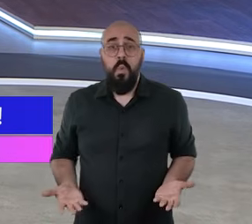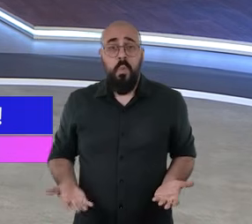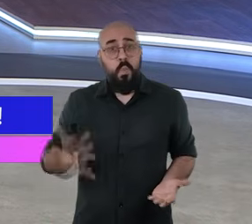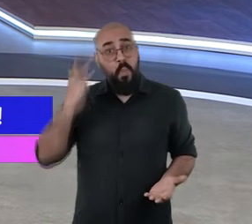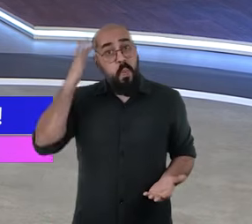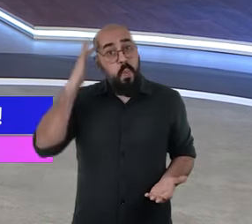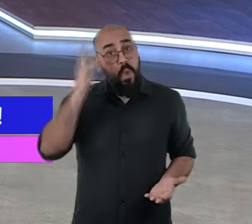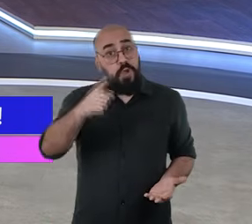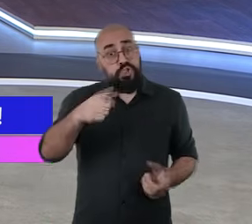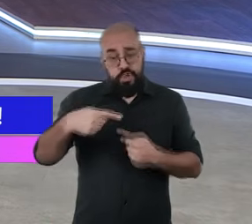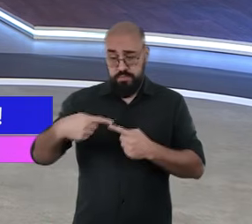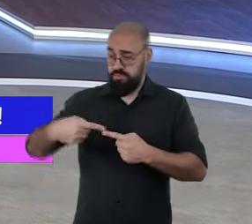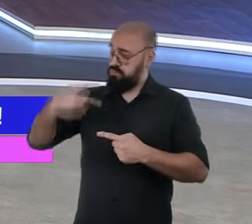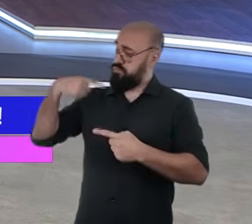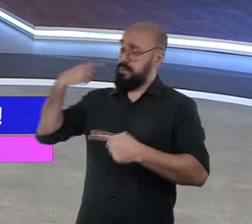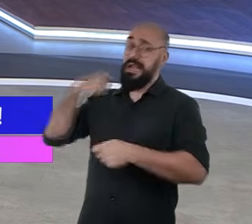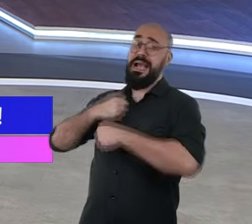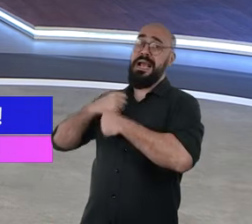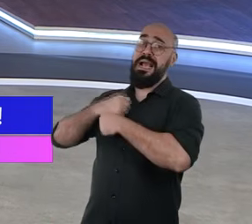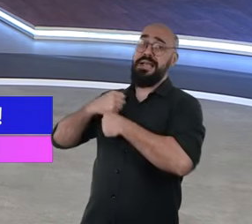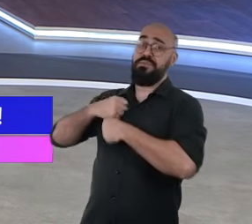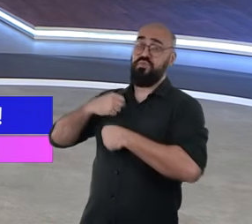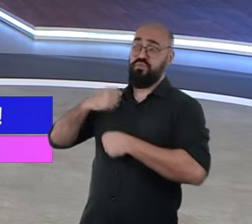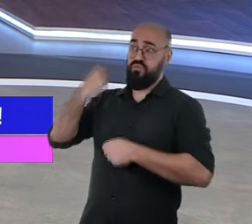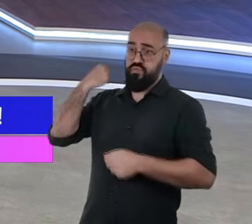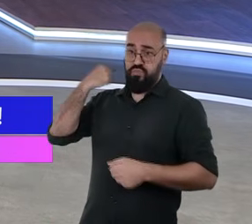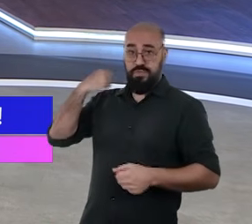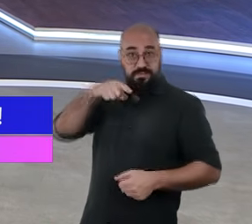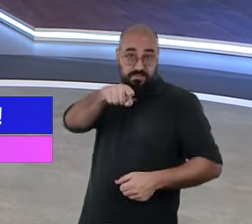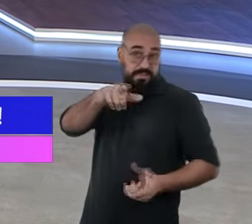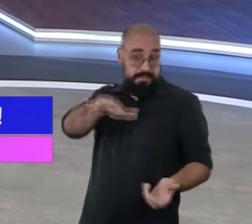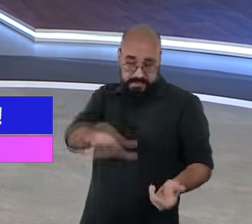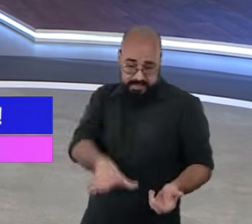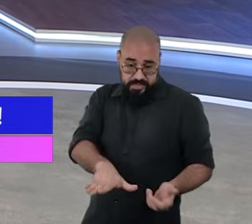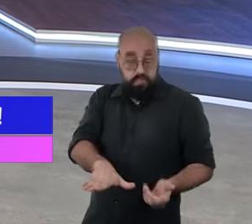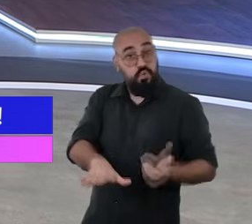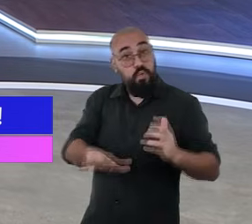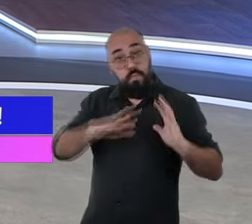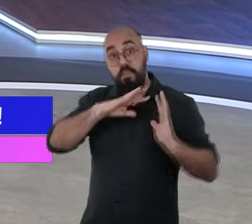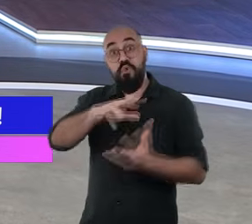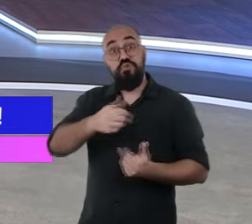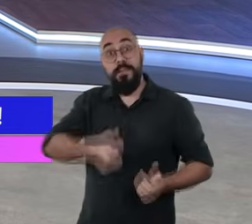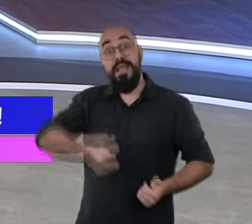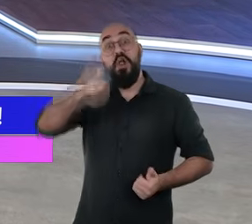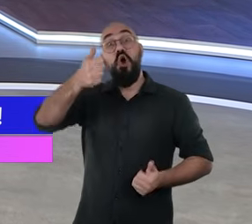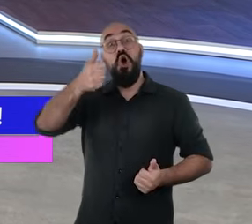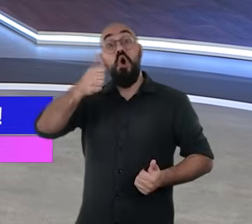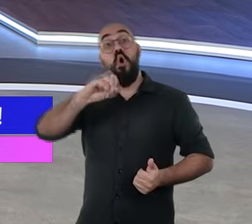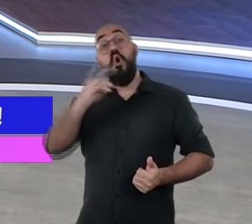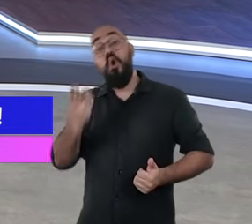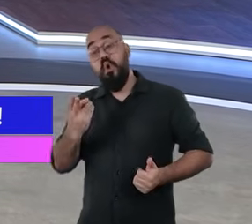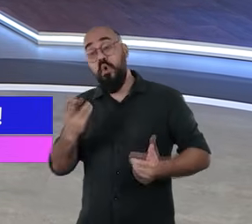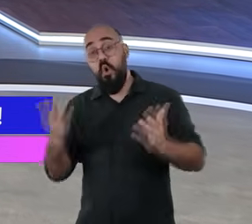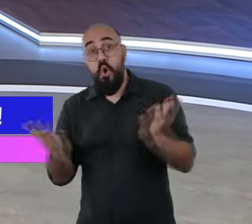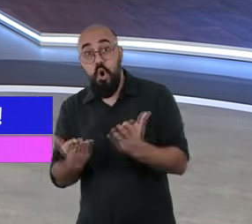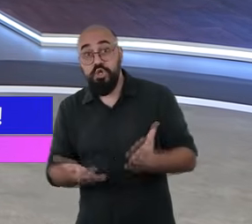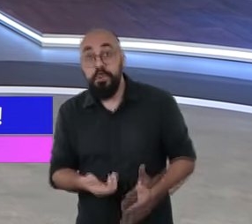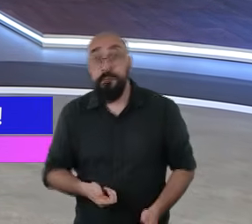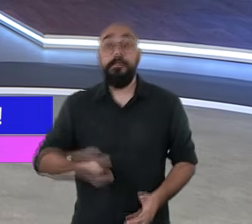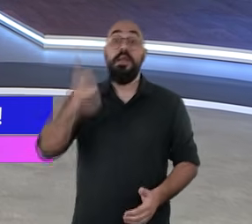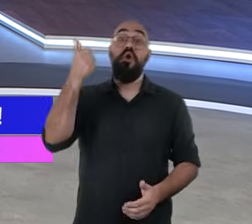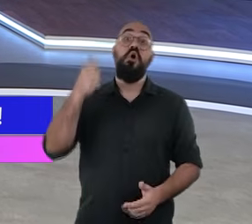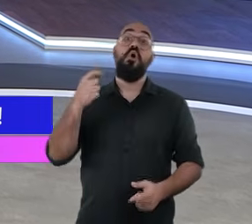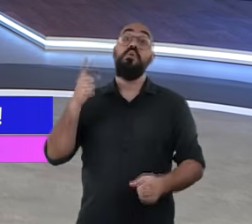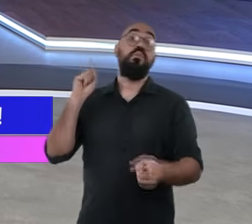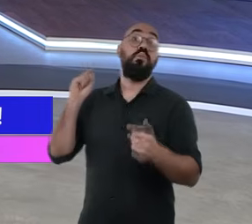Você acha que o mundo era melhor quando você era criança ou é melhor hoje? Com toda a tecnologia que temos, com as